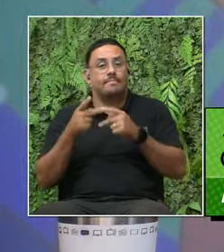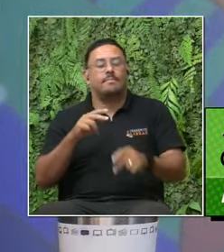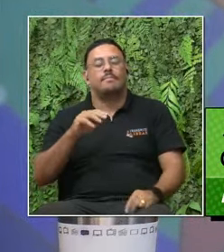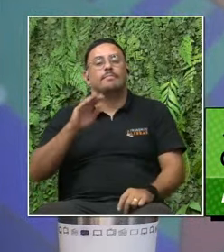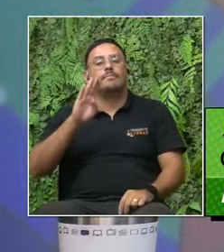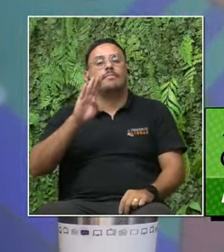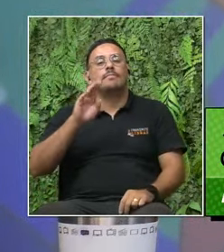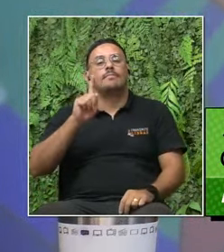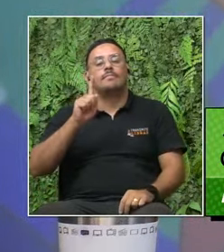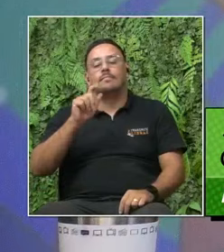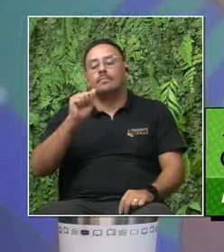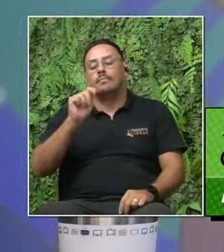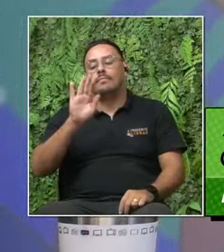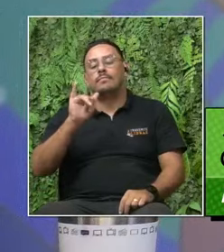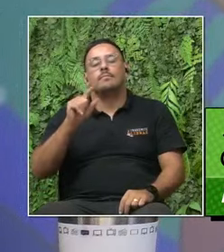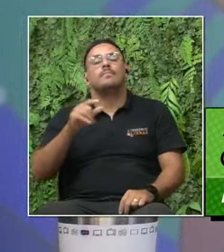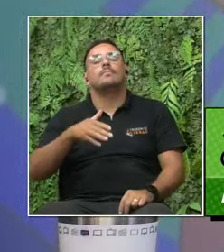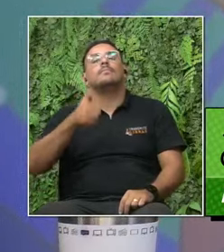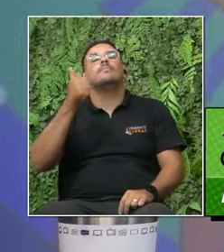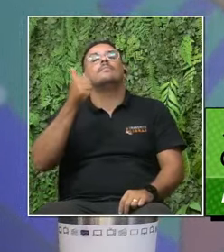quem foi melhor em